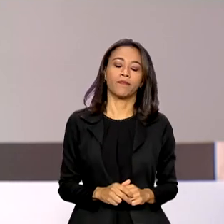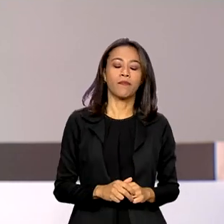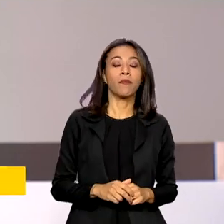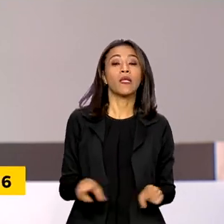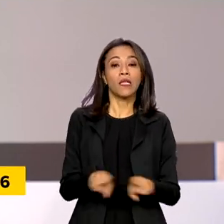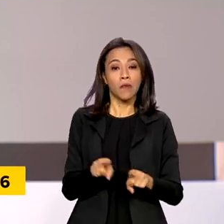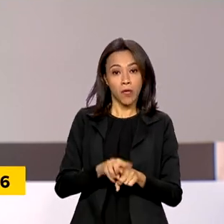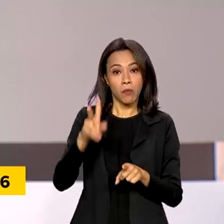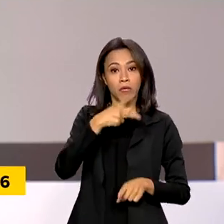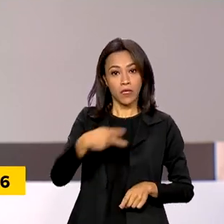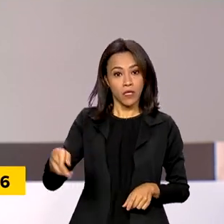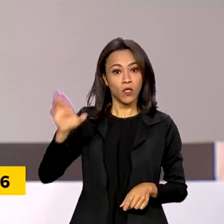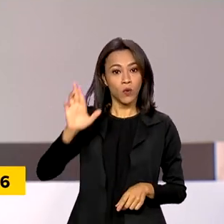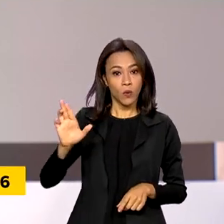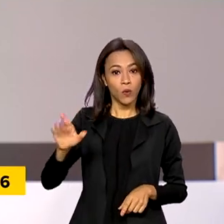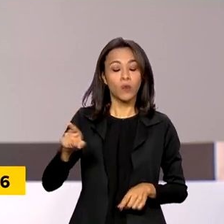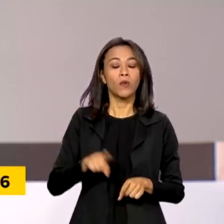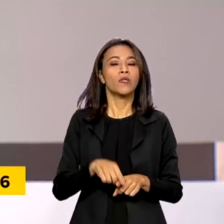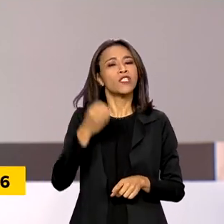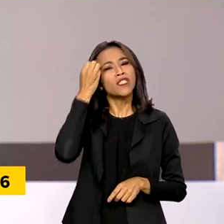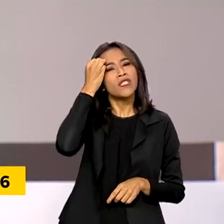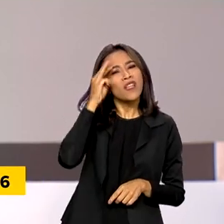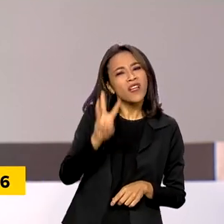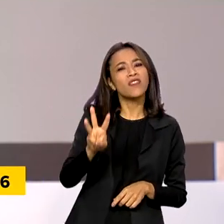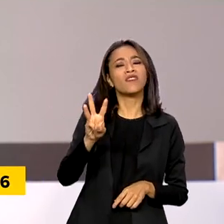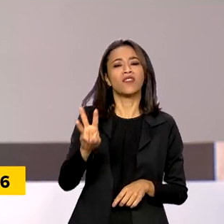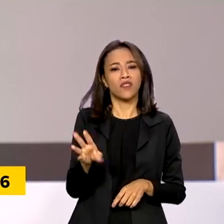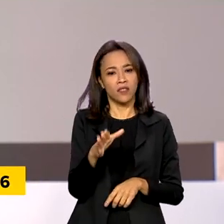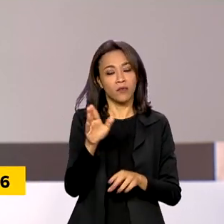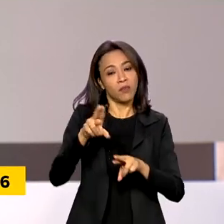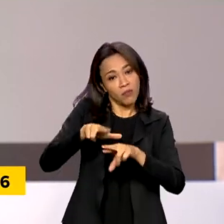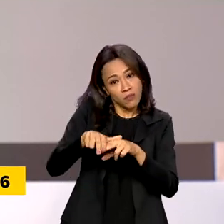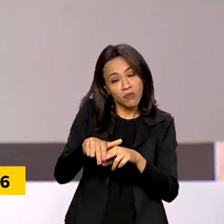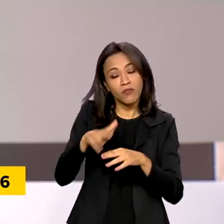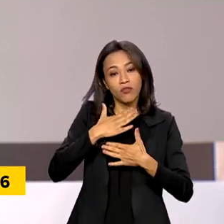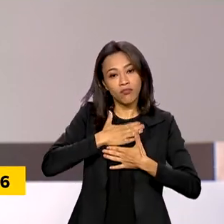decretou luto oficial de 3 dias por conta da morte da cantora Rita Lee.